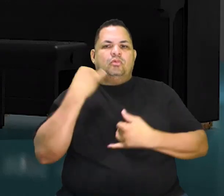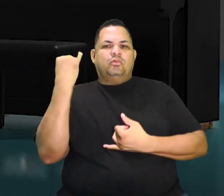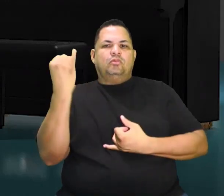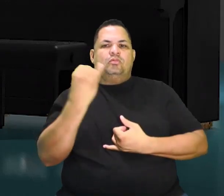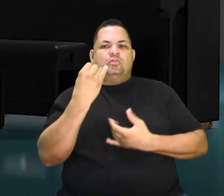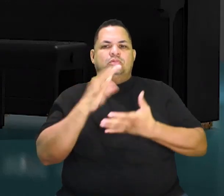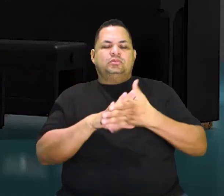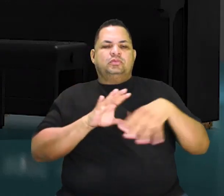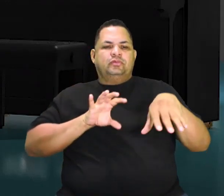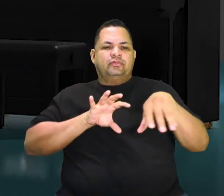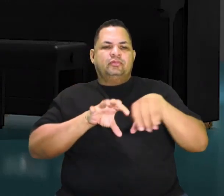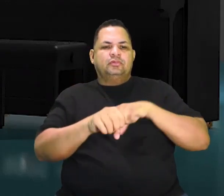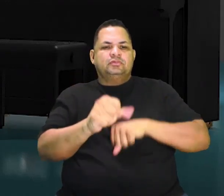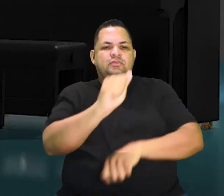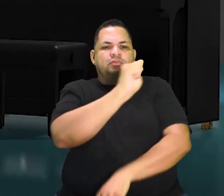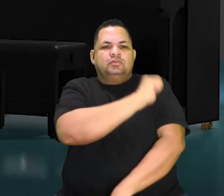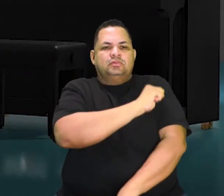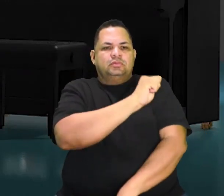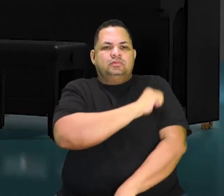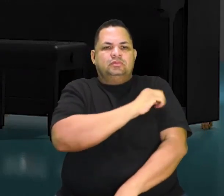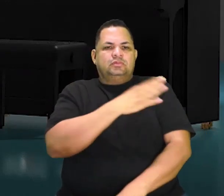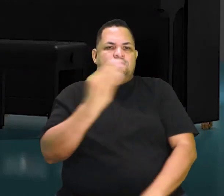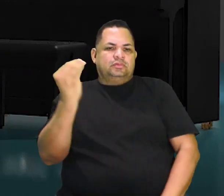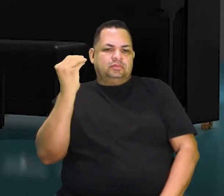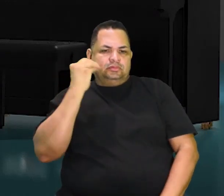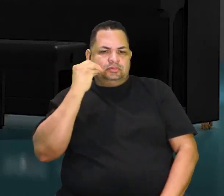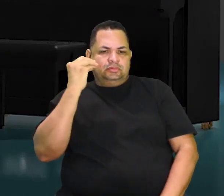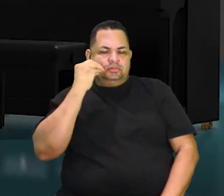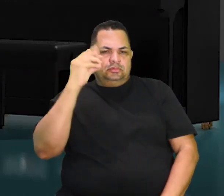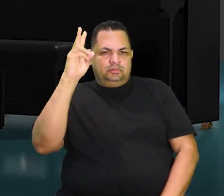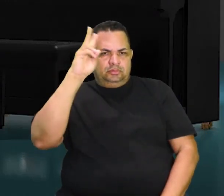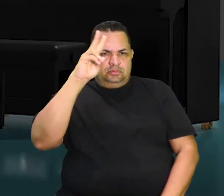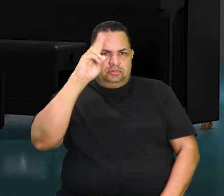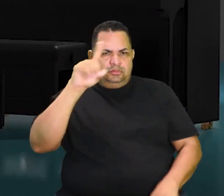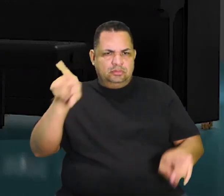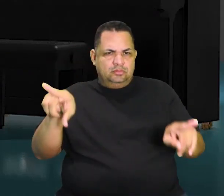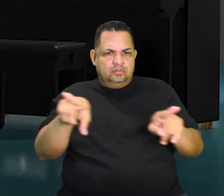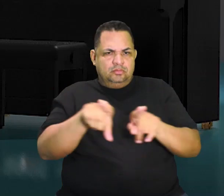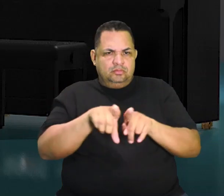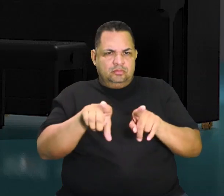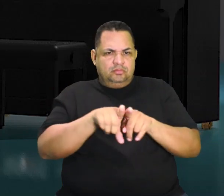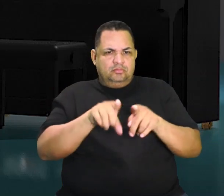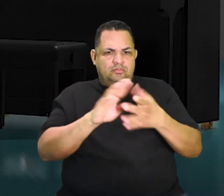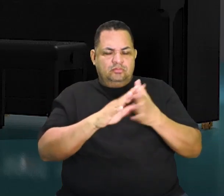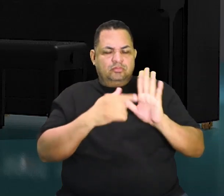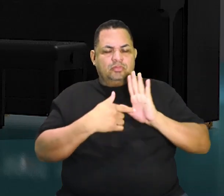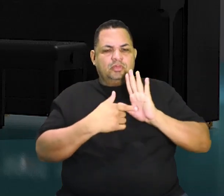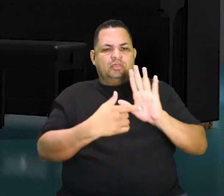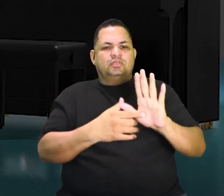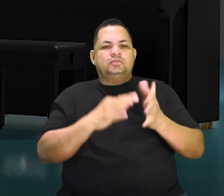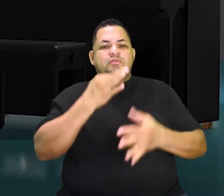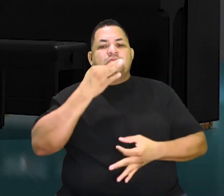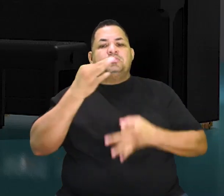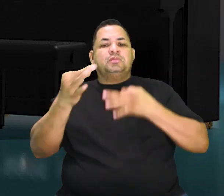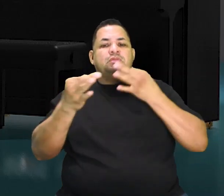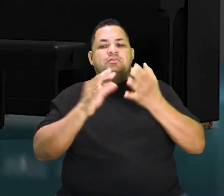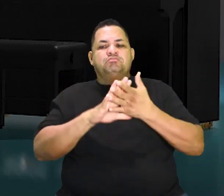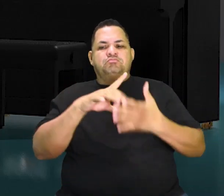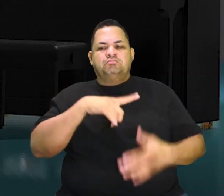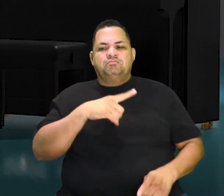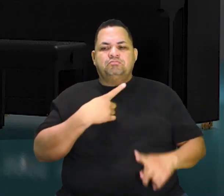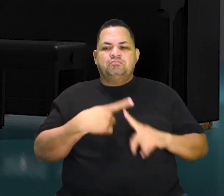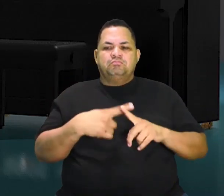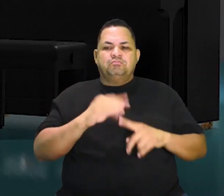na formação do estudante. Aí vocês vão tentar relembrar. E também trazer a sua opinião sobre isso, que você já tem uma ideia,